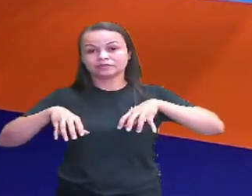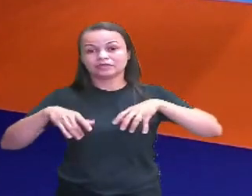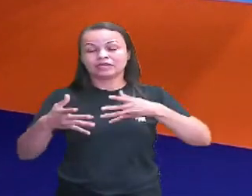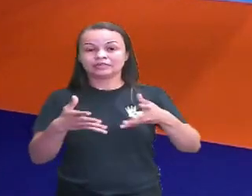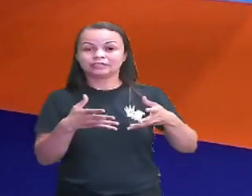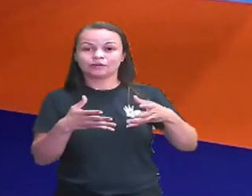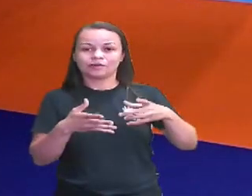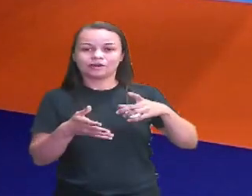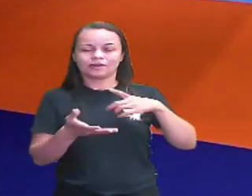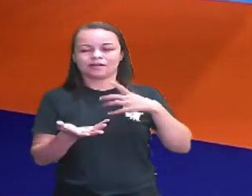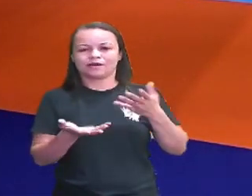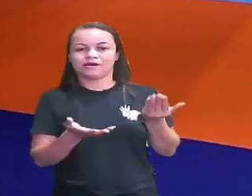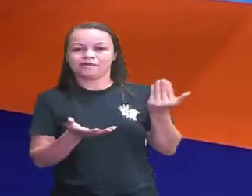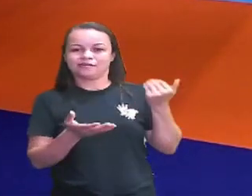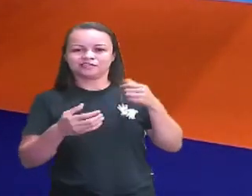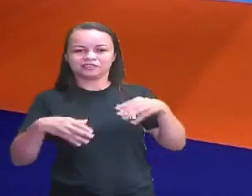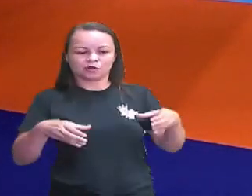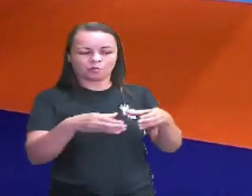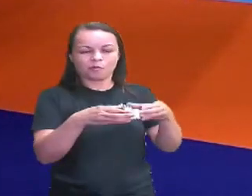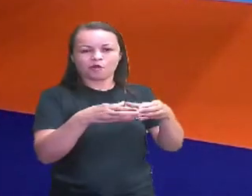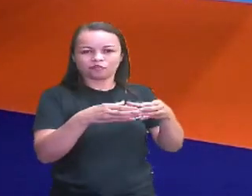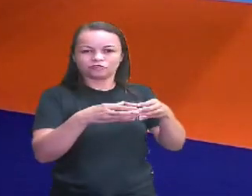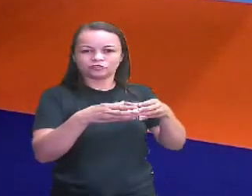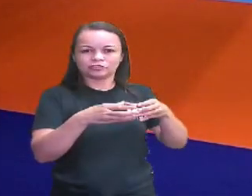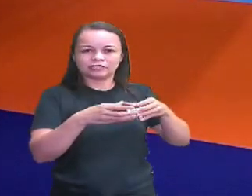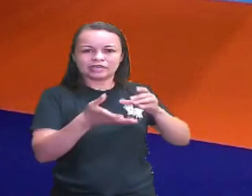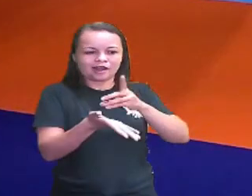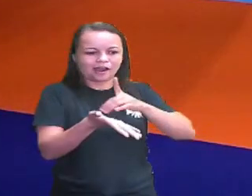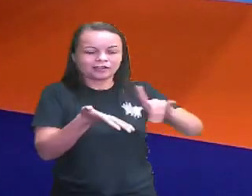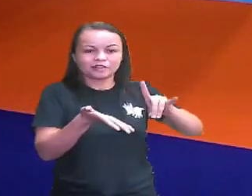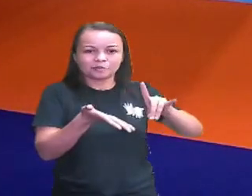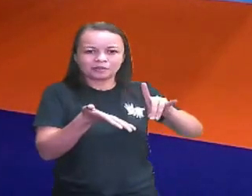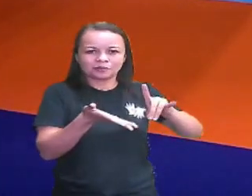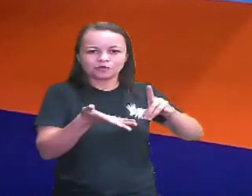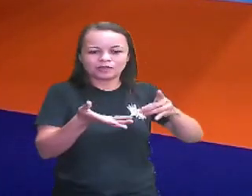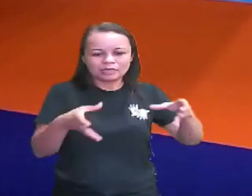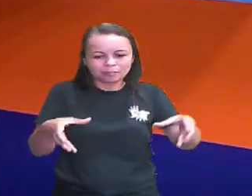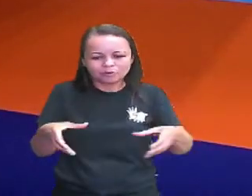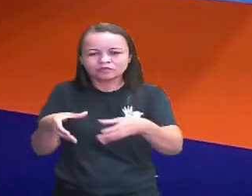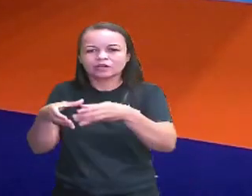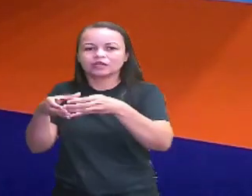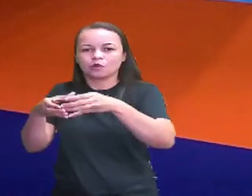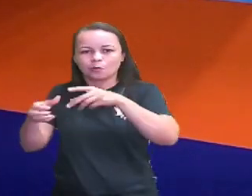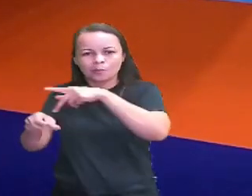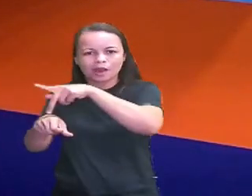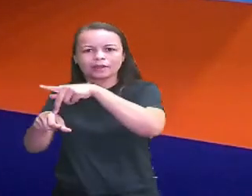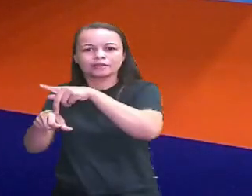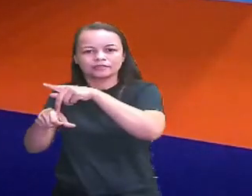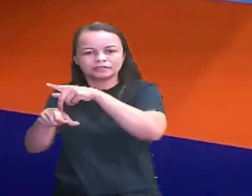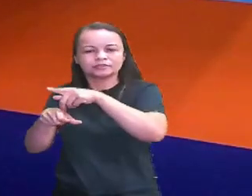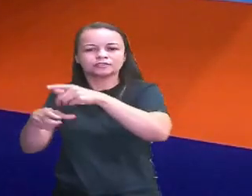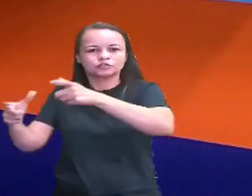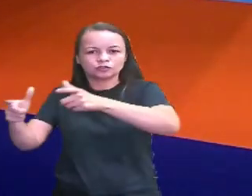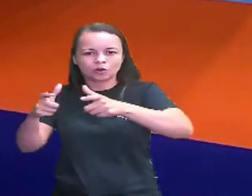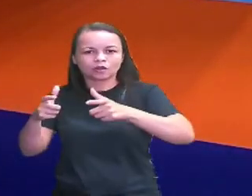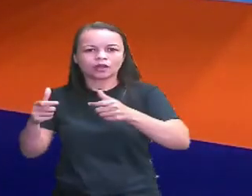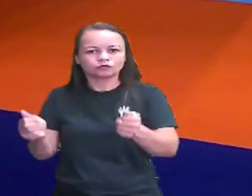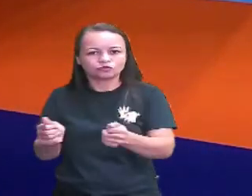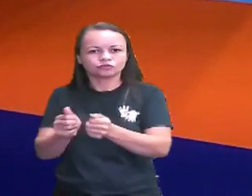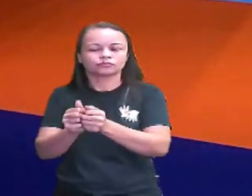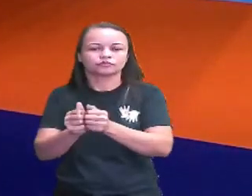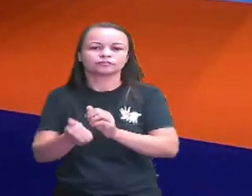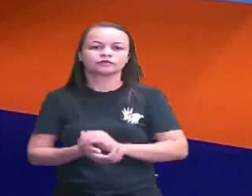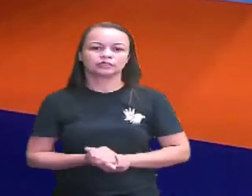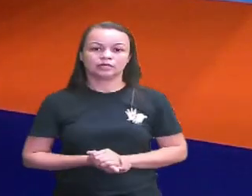que agora estão sendo forçados a morar no mesmo país, na mesma região. Tá? Então é isso, galera. Acabamos a